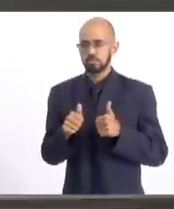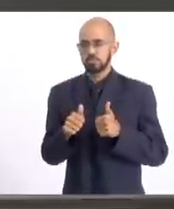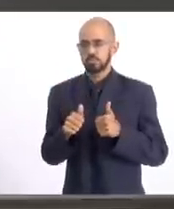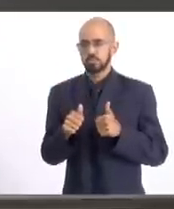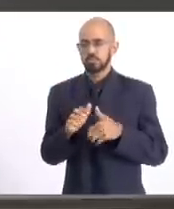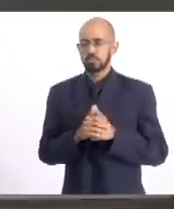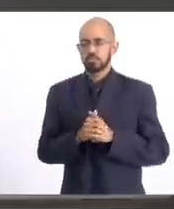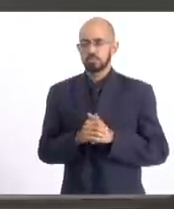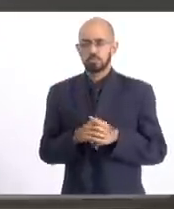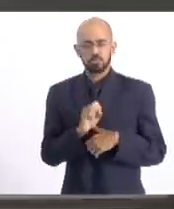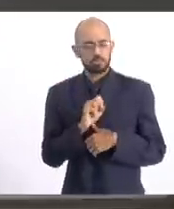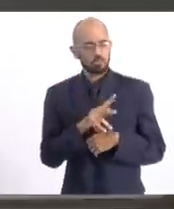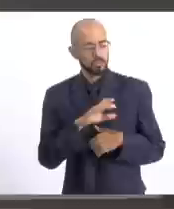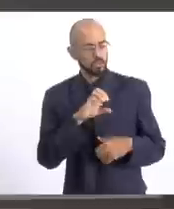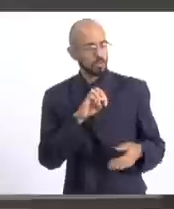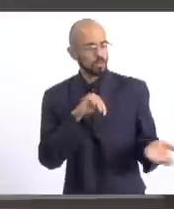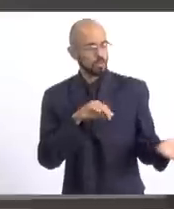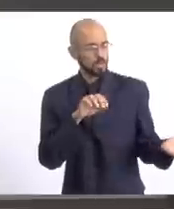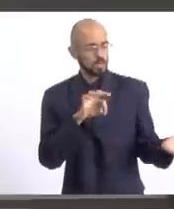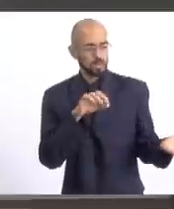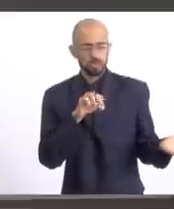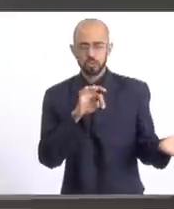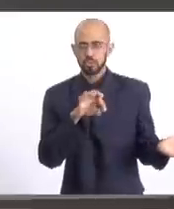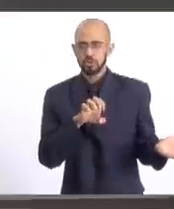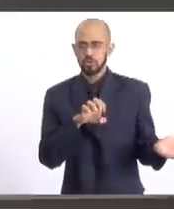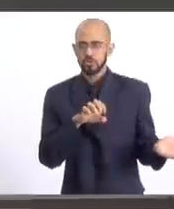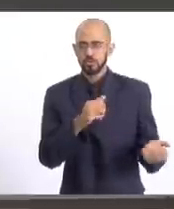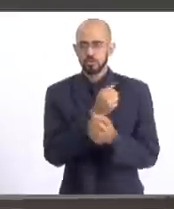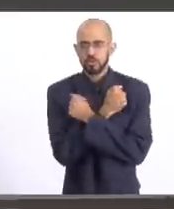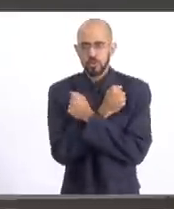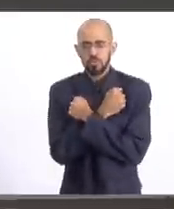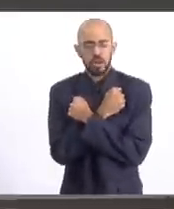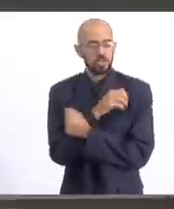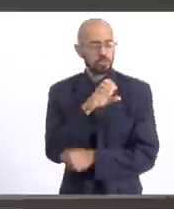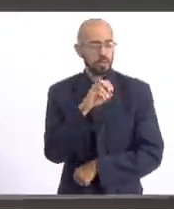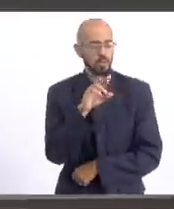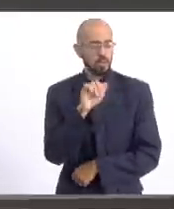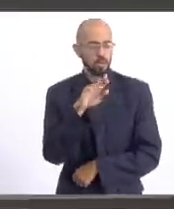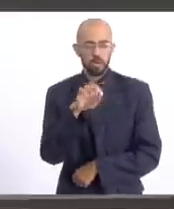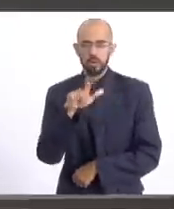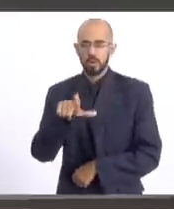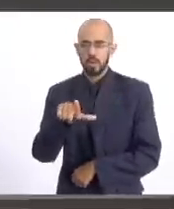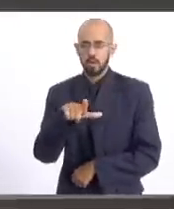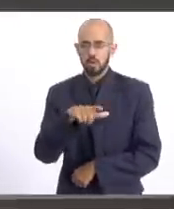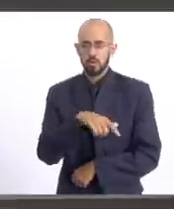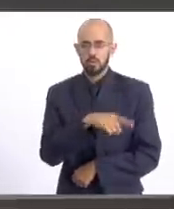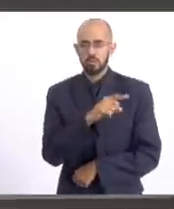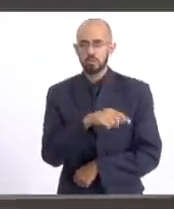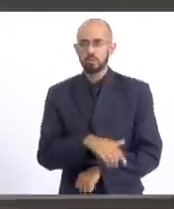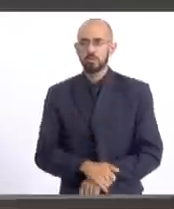Tá bom, comandante? Um abraço lá para o nosso coronel Leandro e para o nosso coronel Henrique. Muito obrigado.